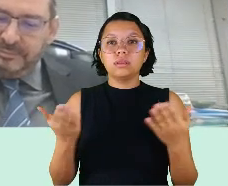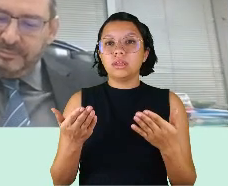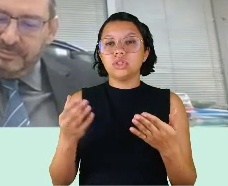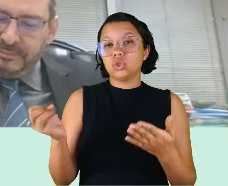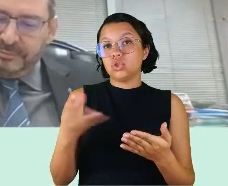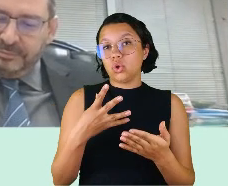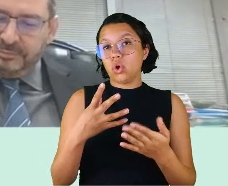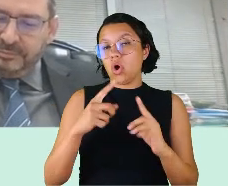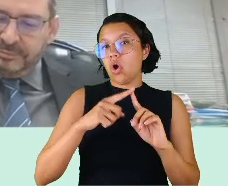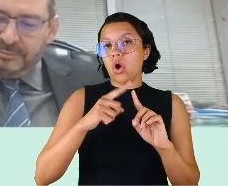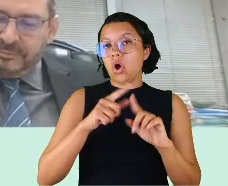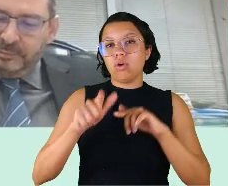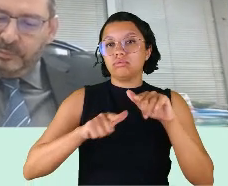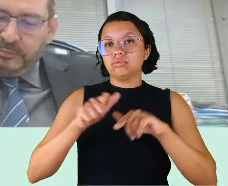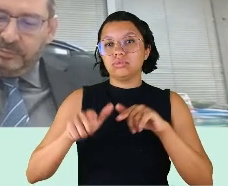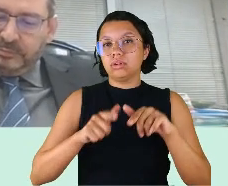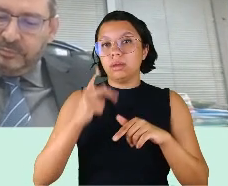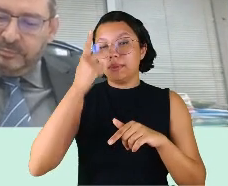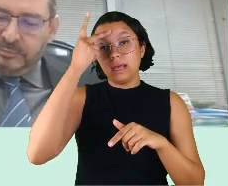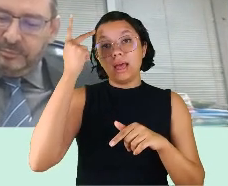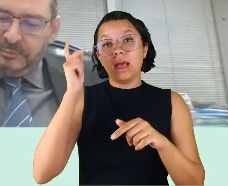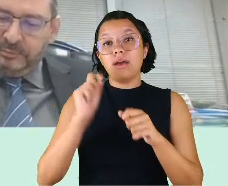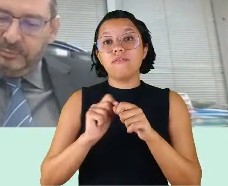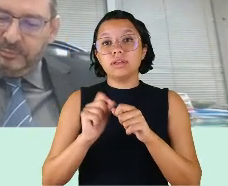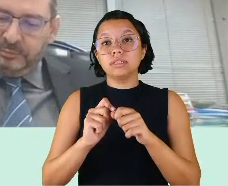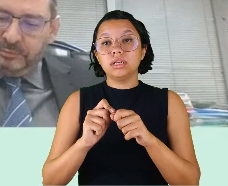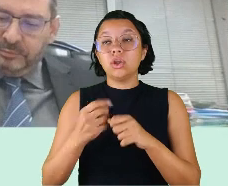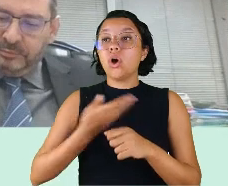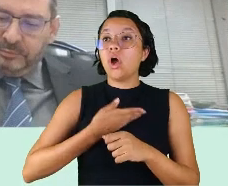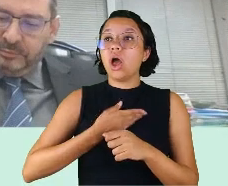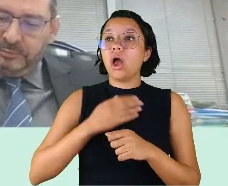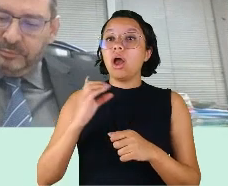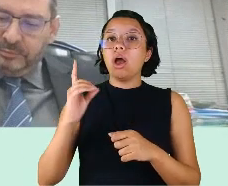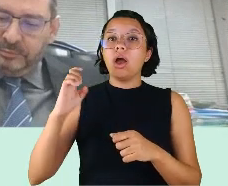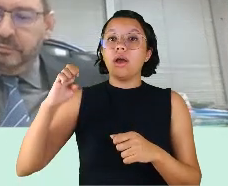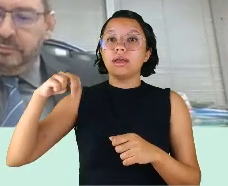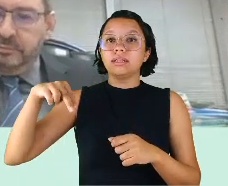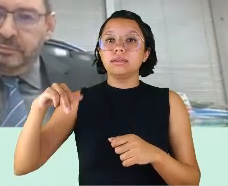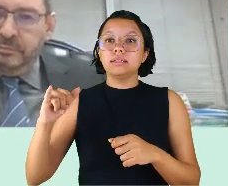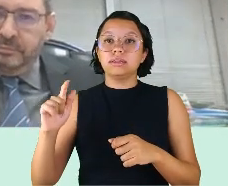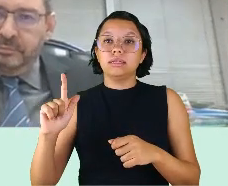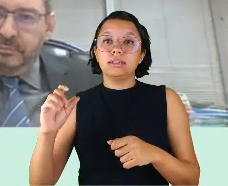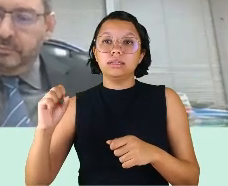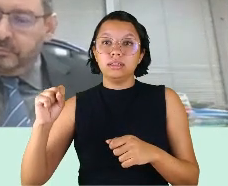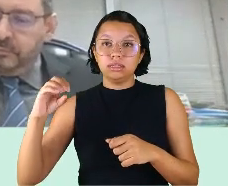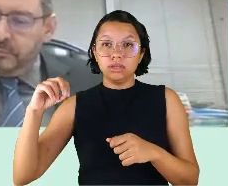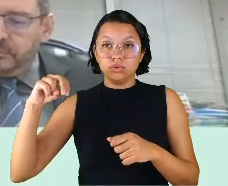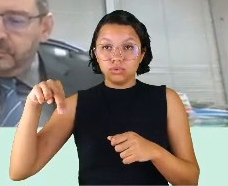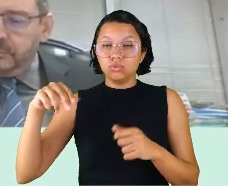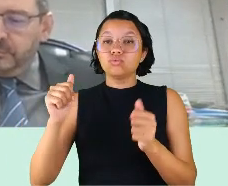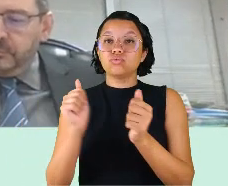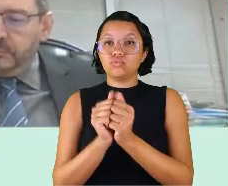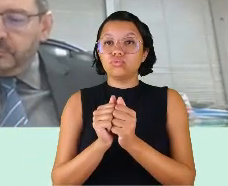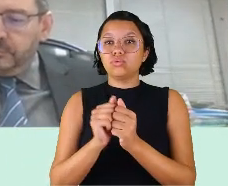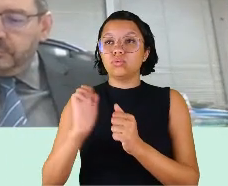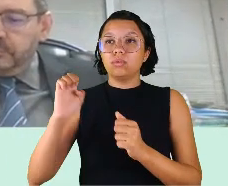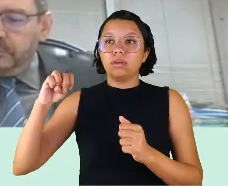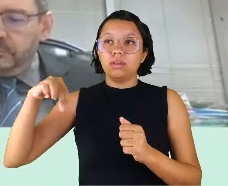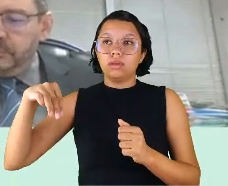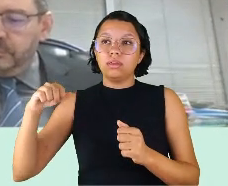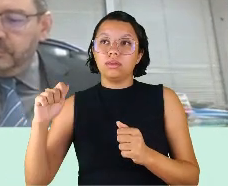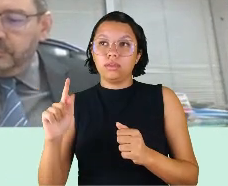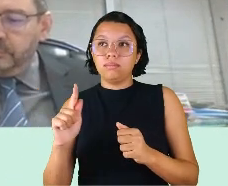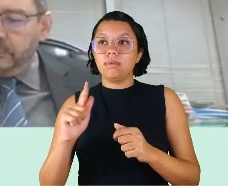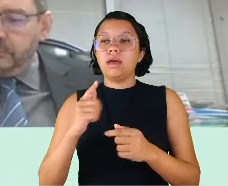Dessas novas formas de trabalho. Quem está fazendo isso é o nosso colega Denilson, José Denilson, junto com a